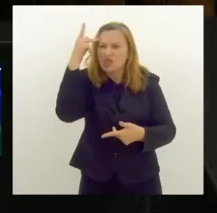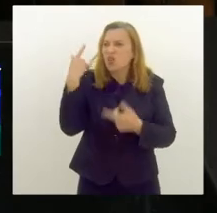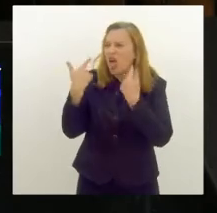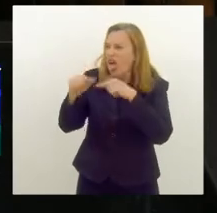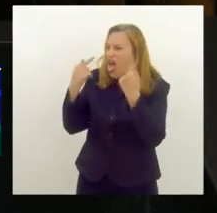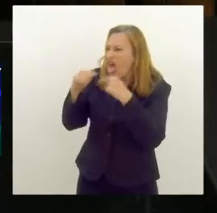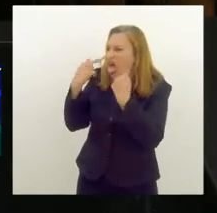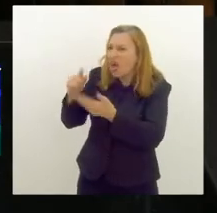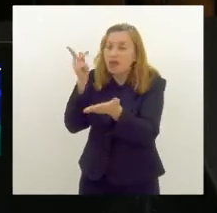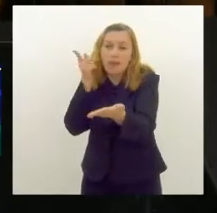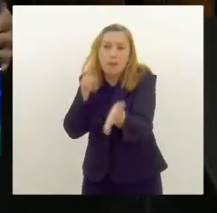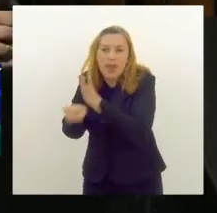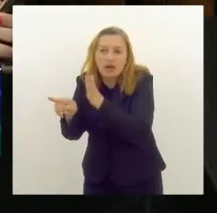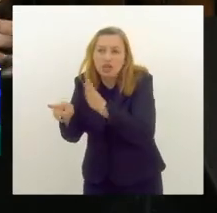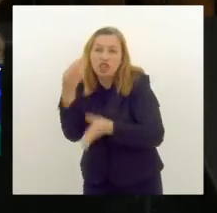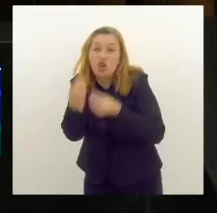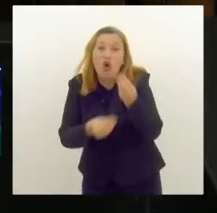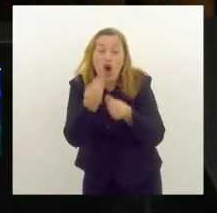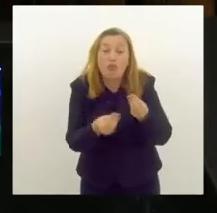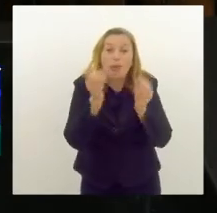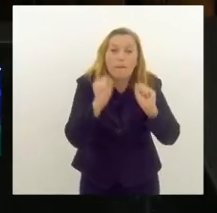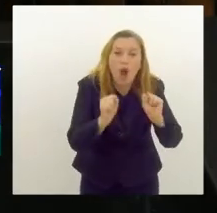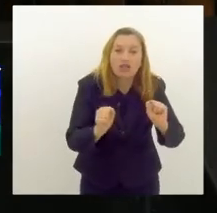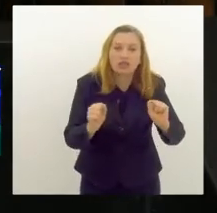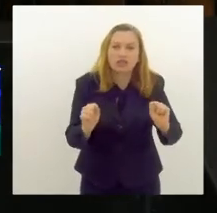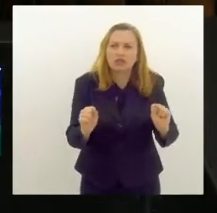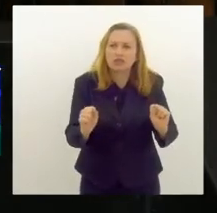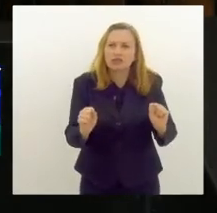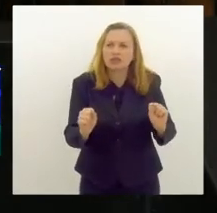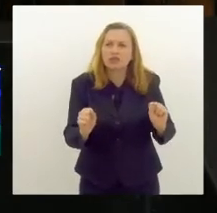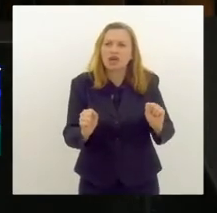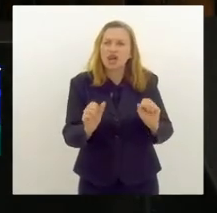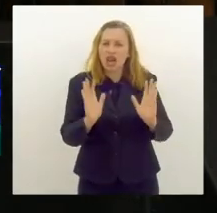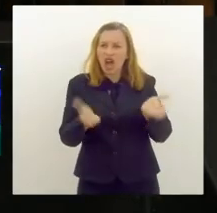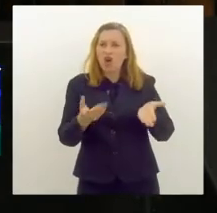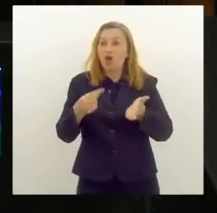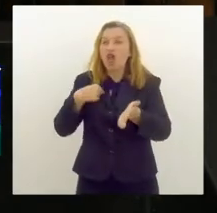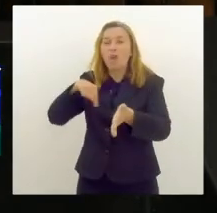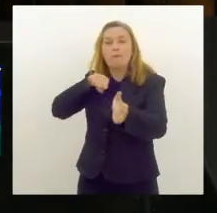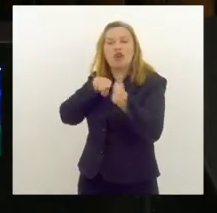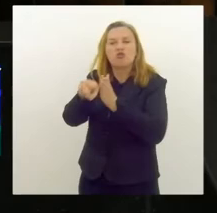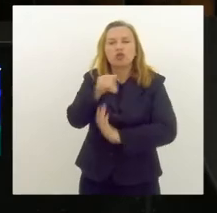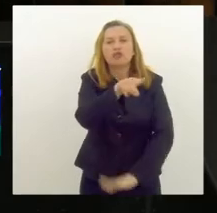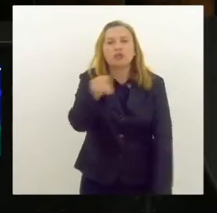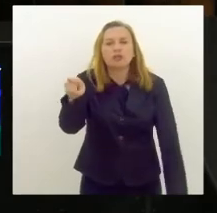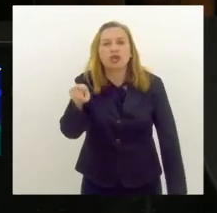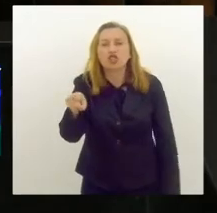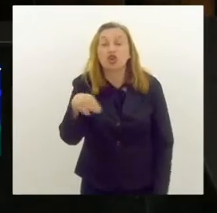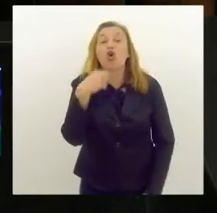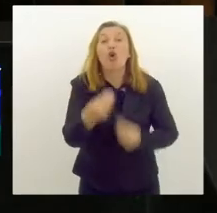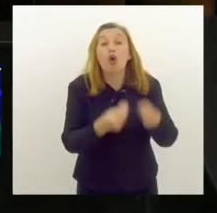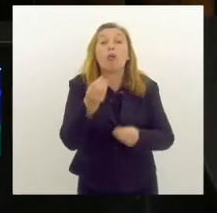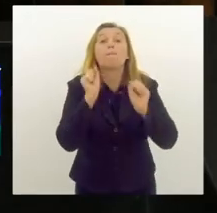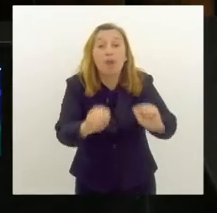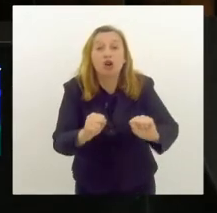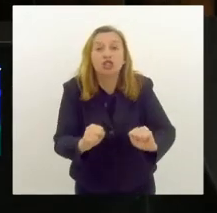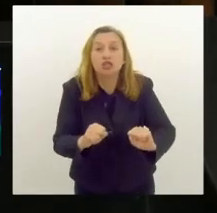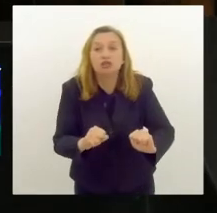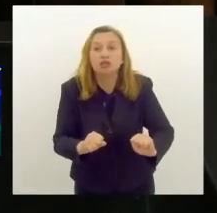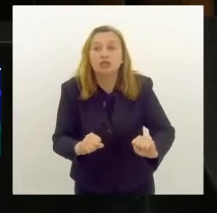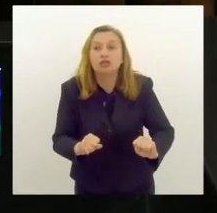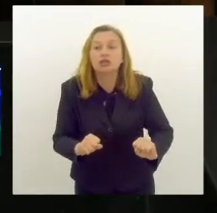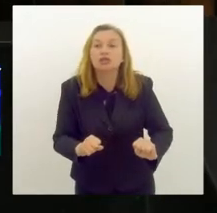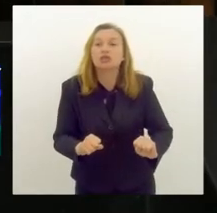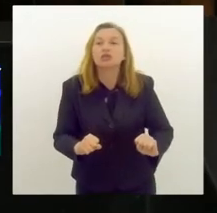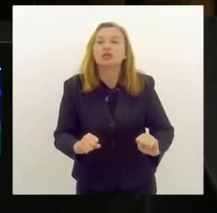e perguntando como pode. Agora eu pergunto a vocês, como pode